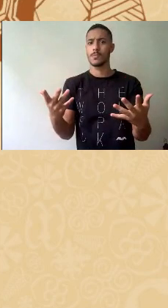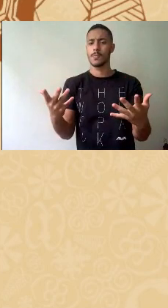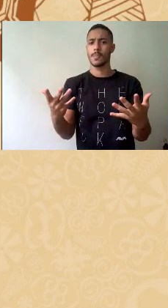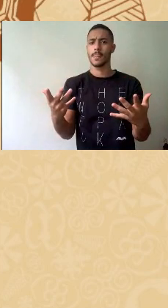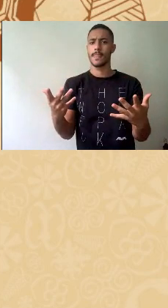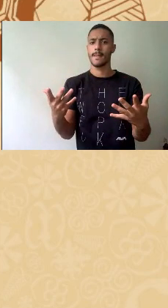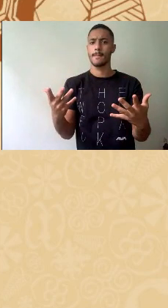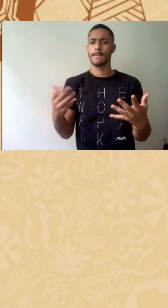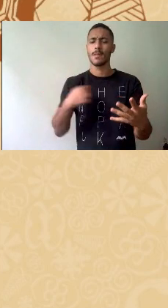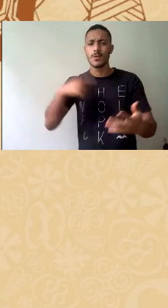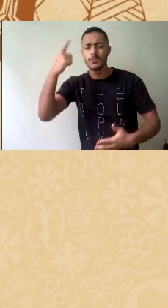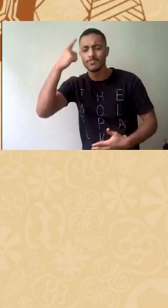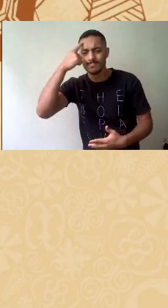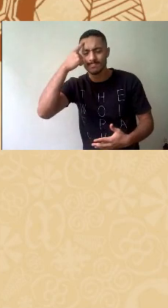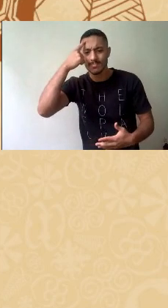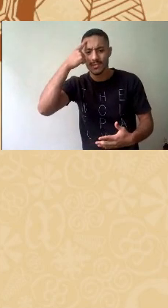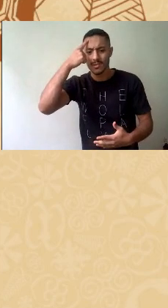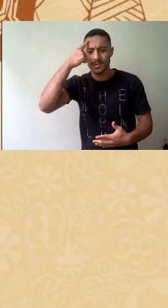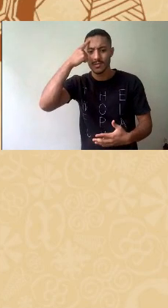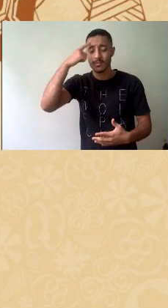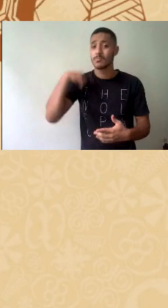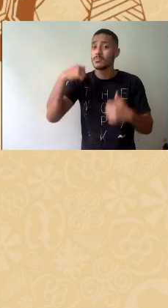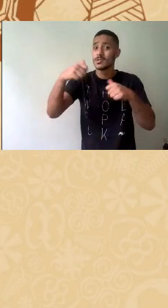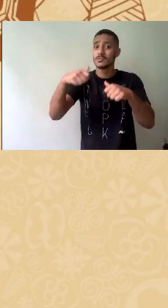O que eu penso é, a gente precisa estar nas ruas,